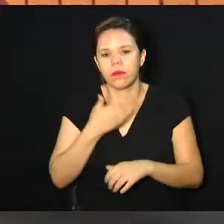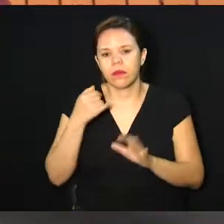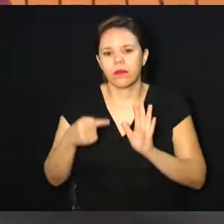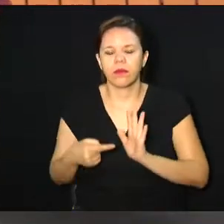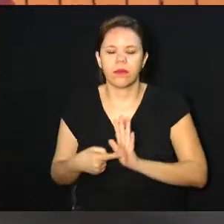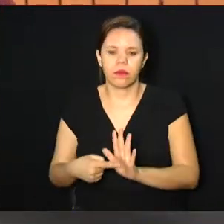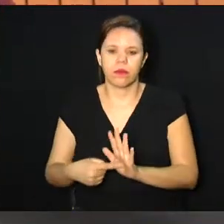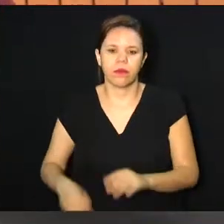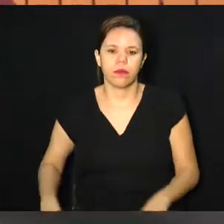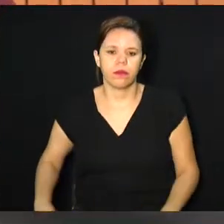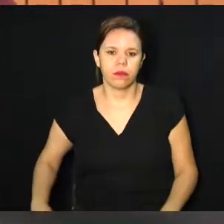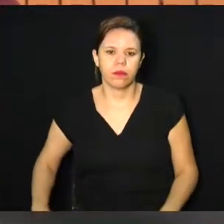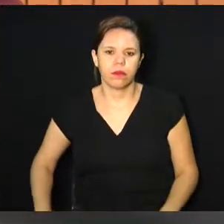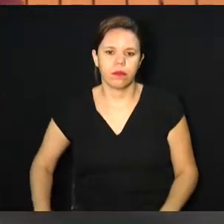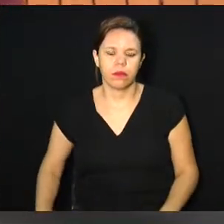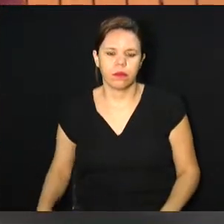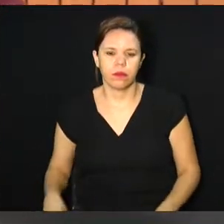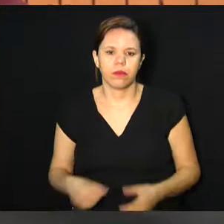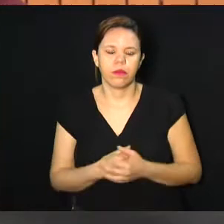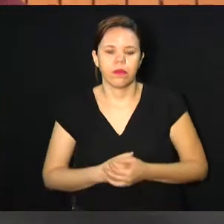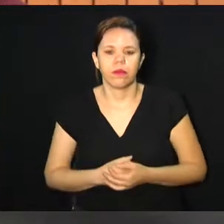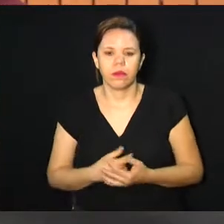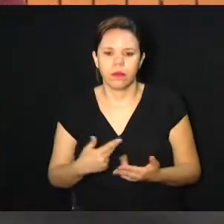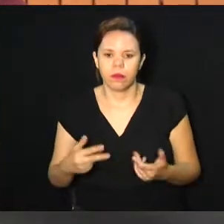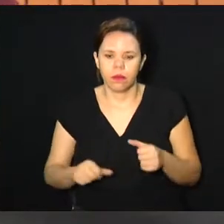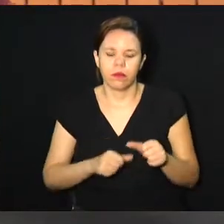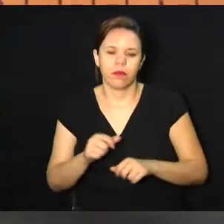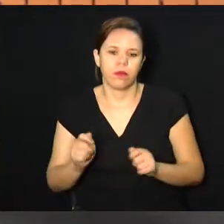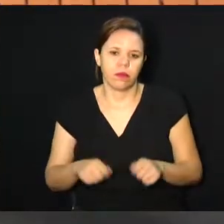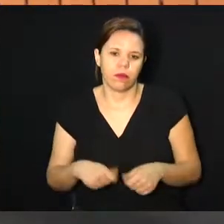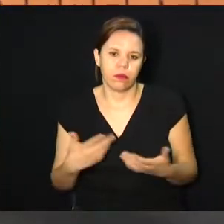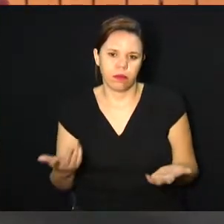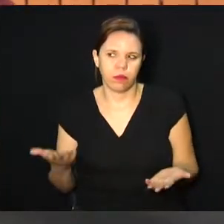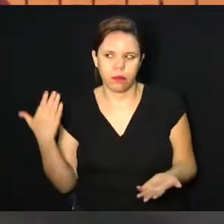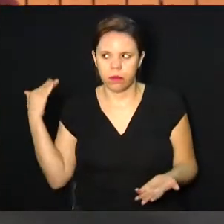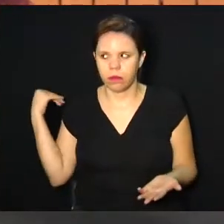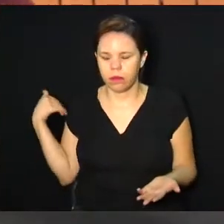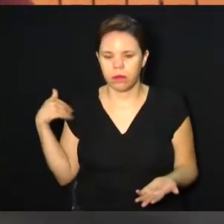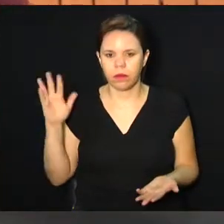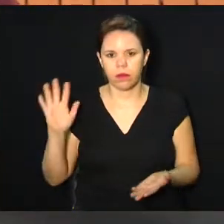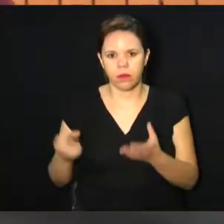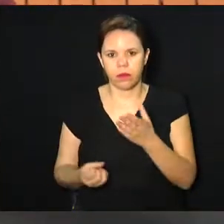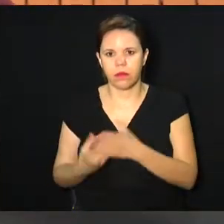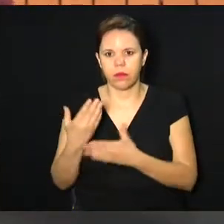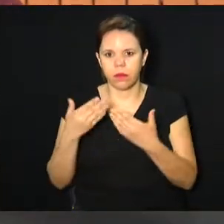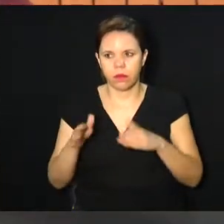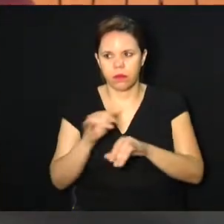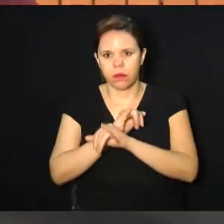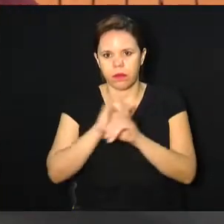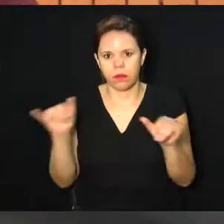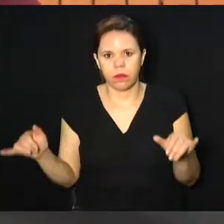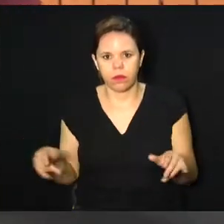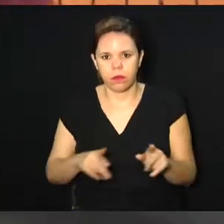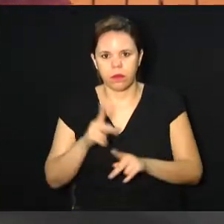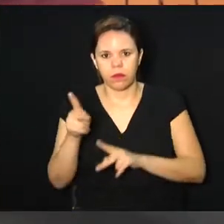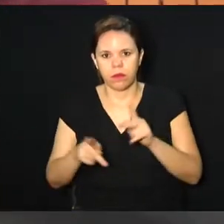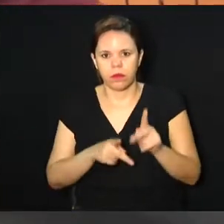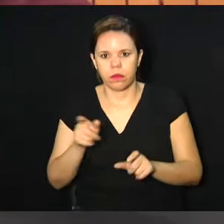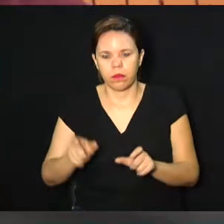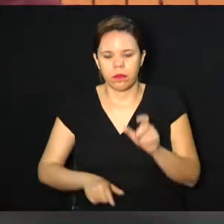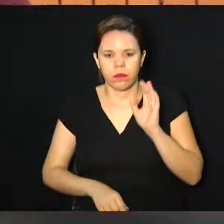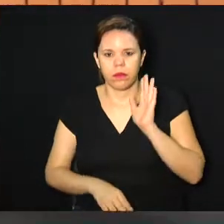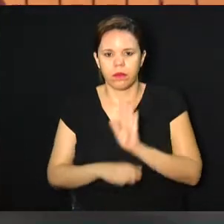apontando pontos que poderiam ser mudados. Então, naquela época, a gente já criou uma campanha para as pessoas